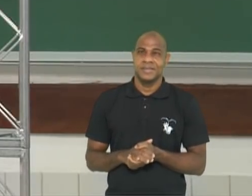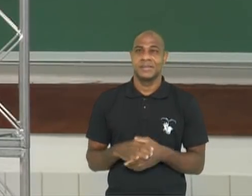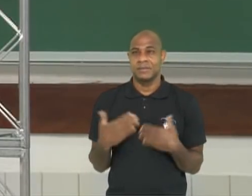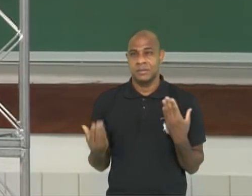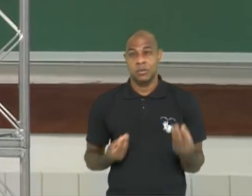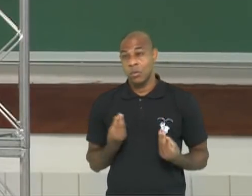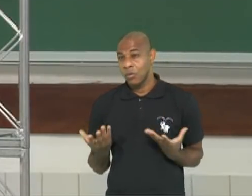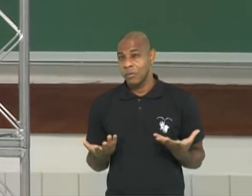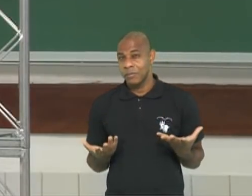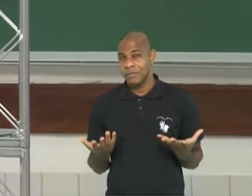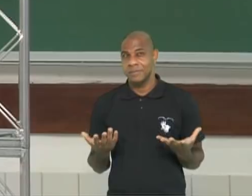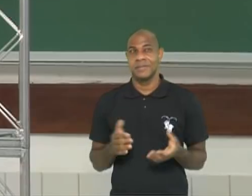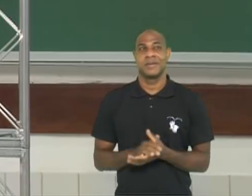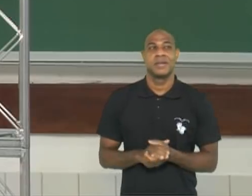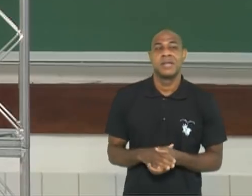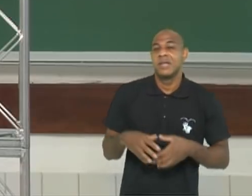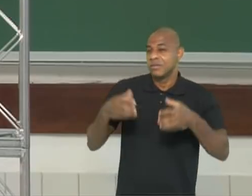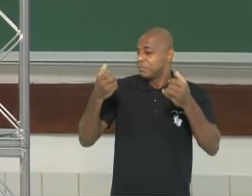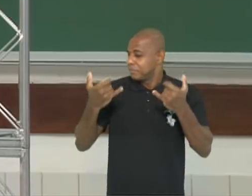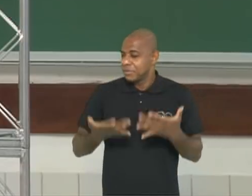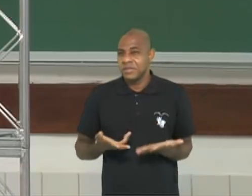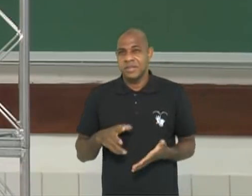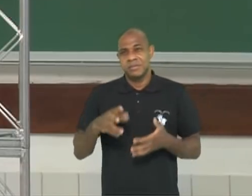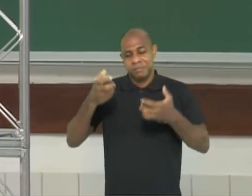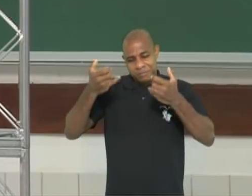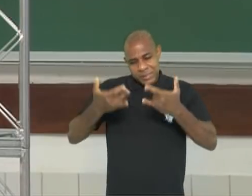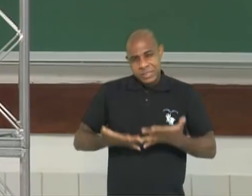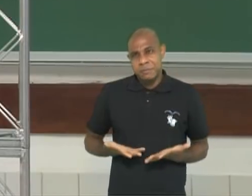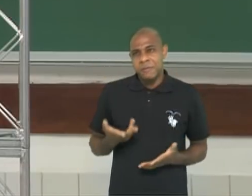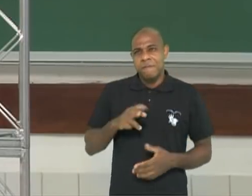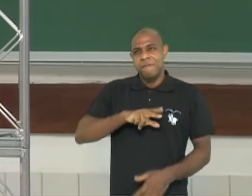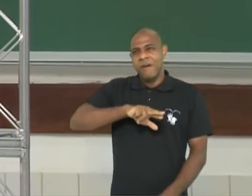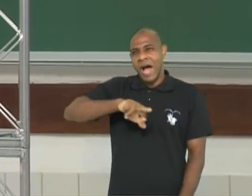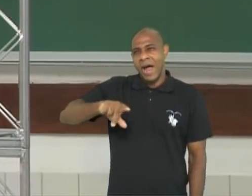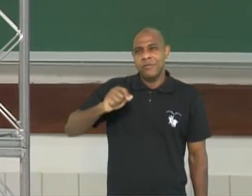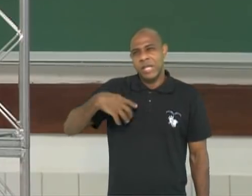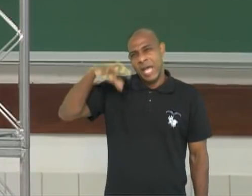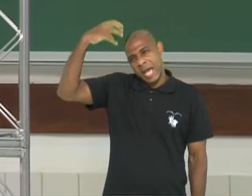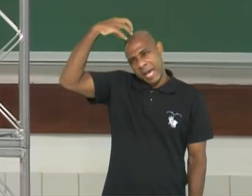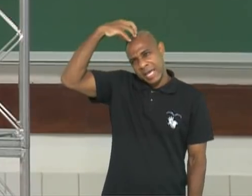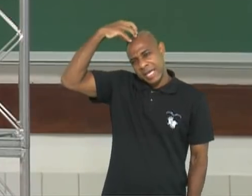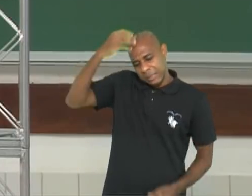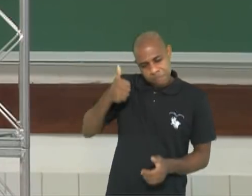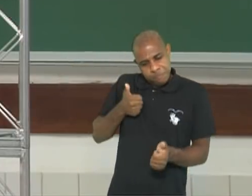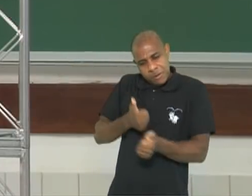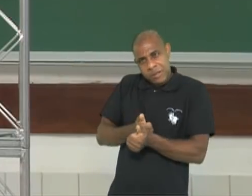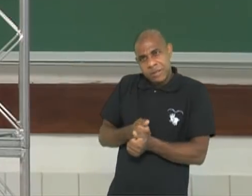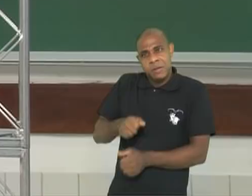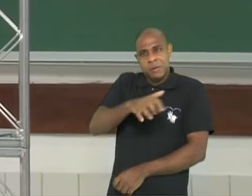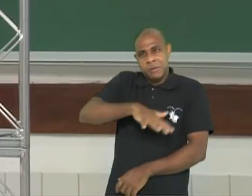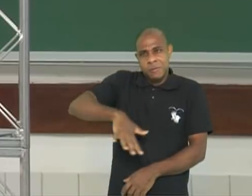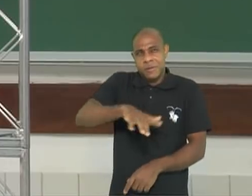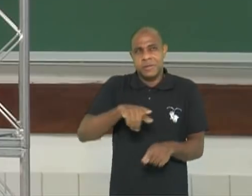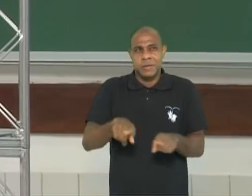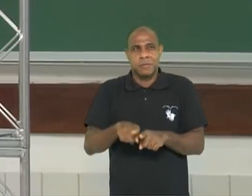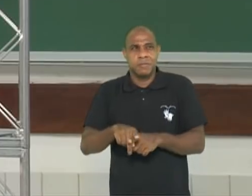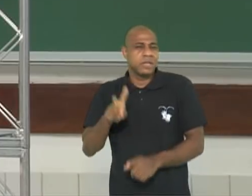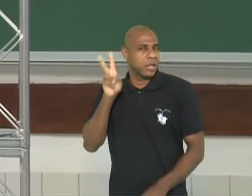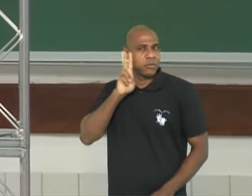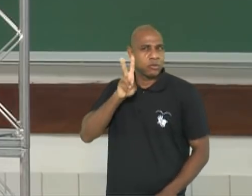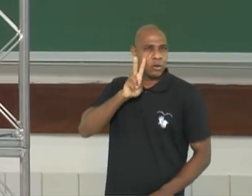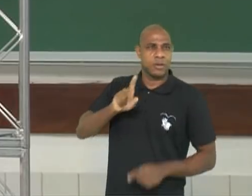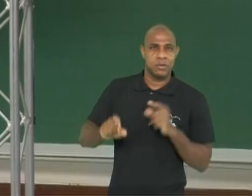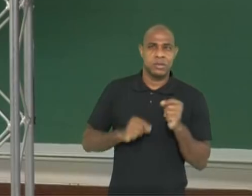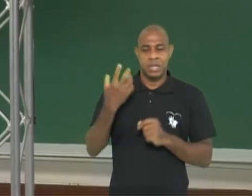Magno, falamos sobre vários reis, ou que se aproximaram da religião, como Carlos Magno, a história da